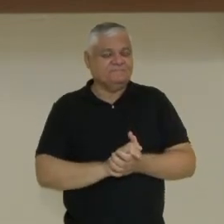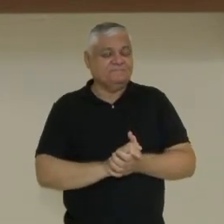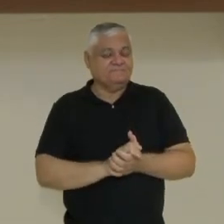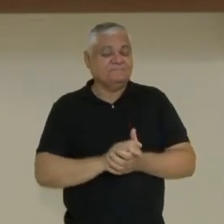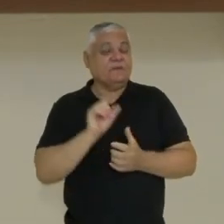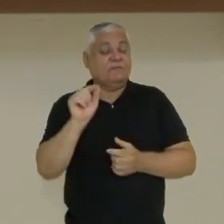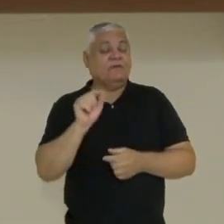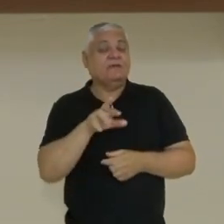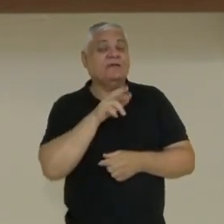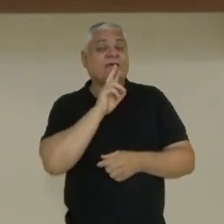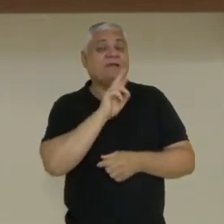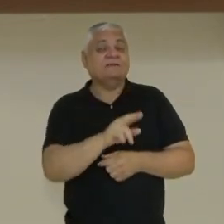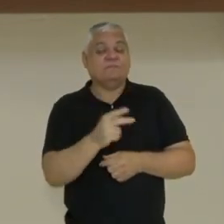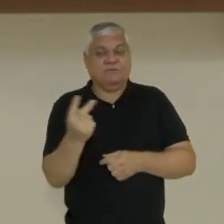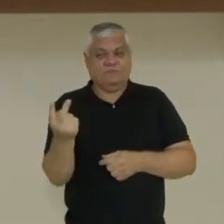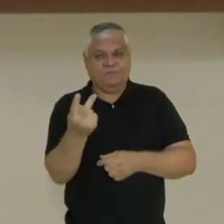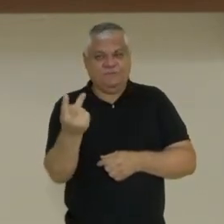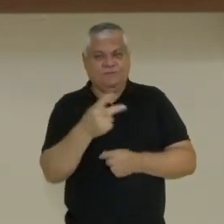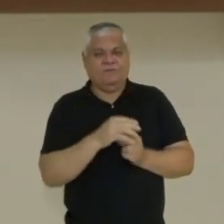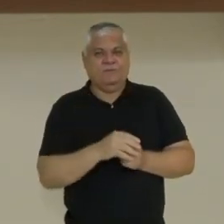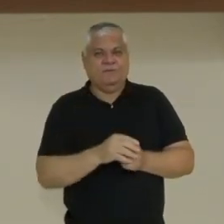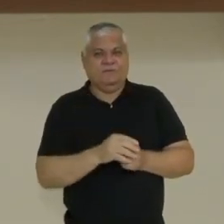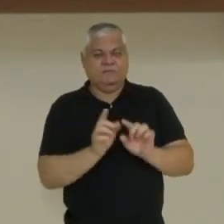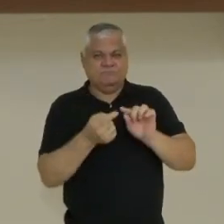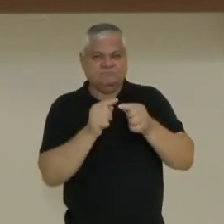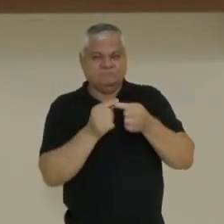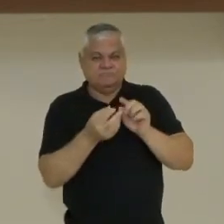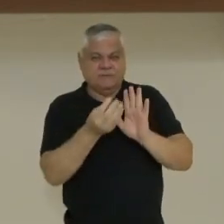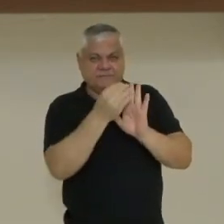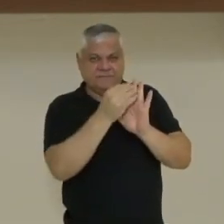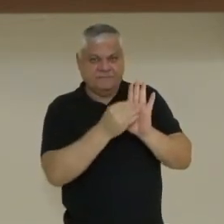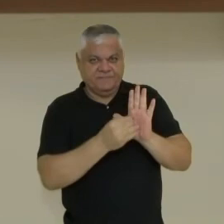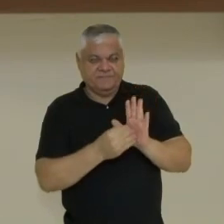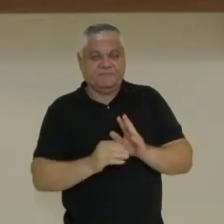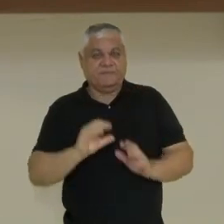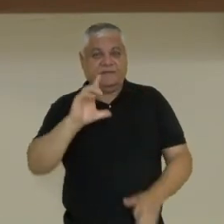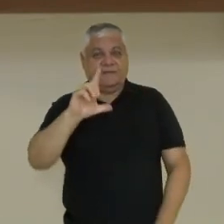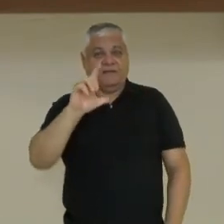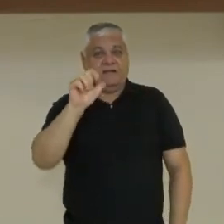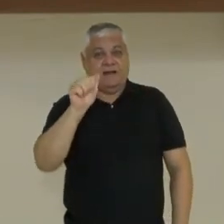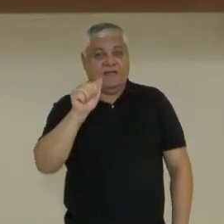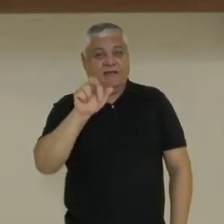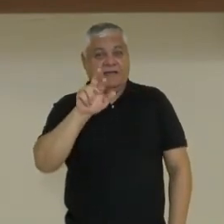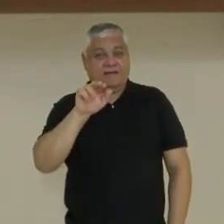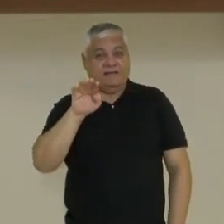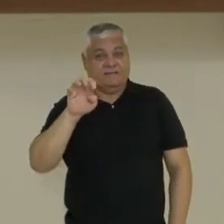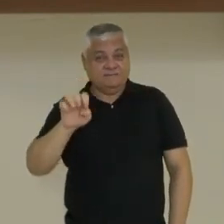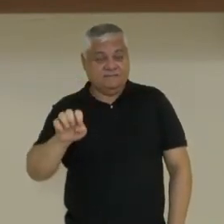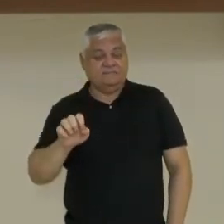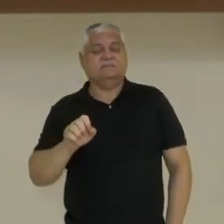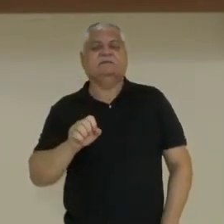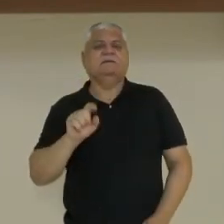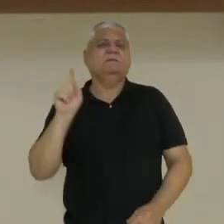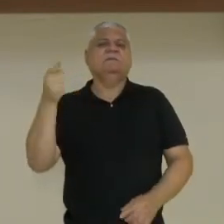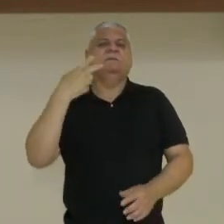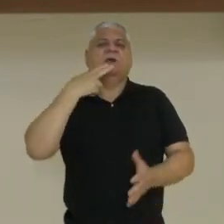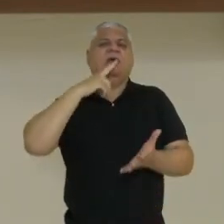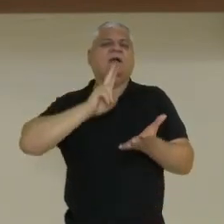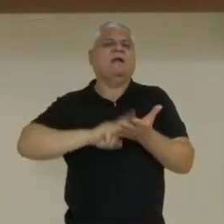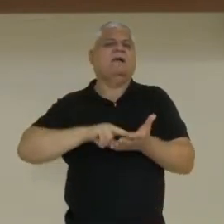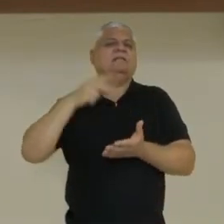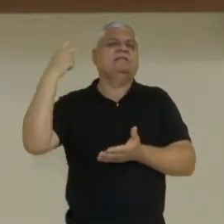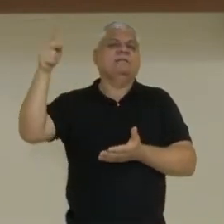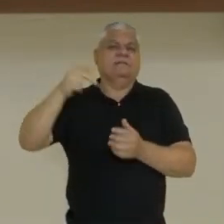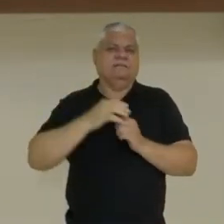respondessem em dupla as questões sobre a carta da Clarice Lispector, né? Que é esta carta aqui. Então vamos retomar o escrito